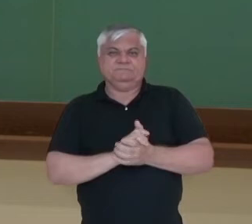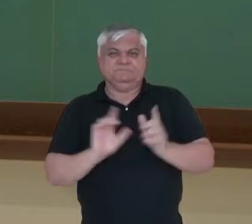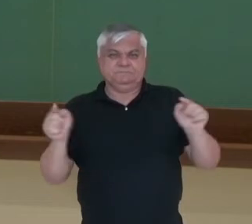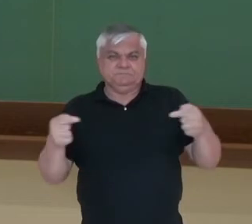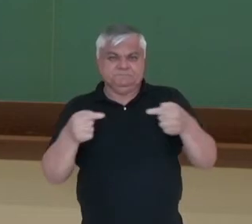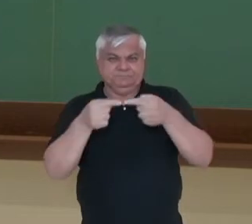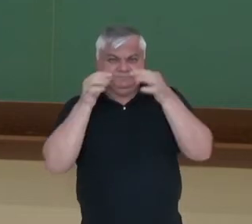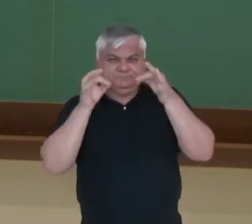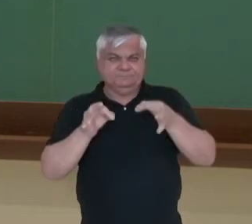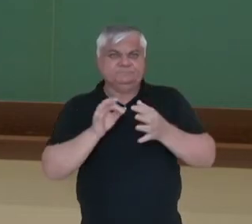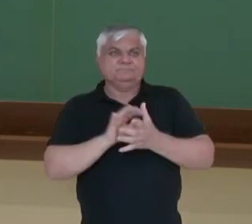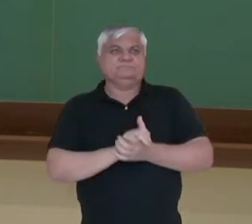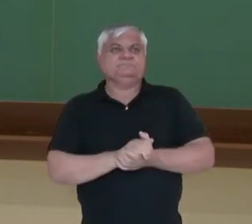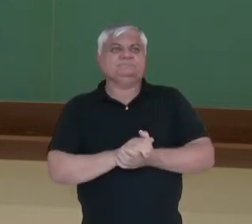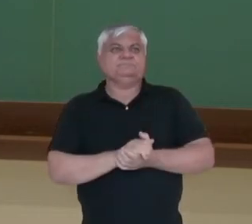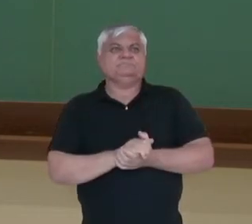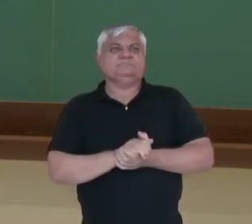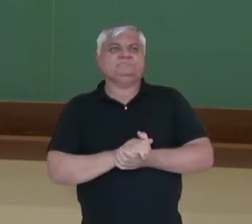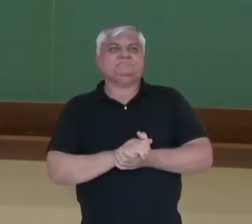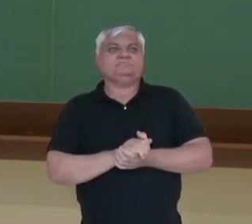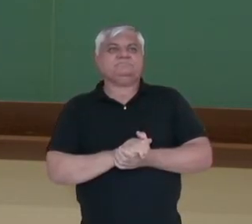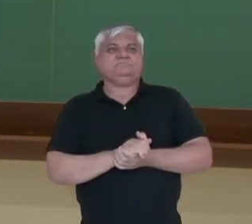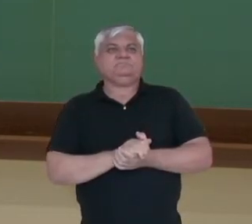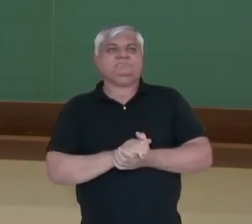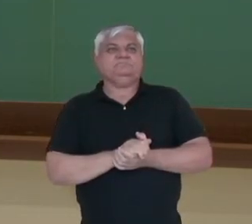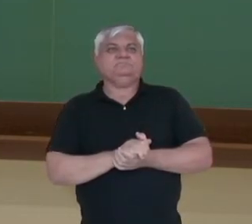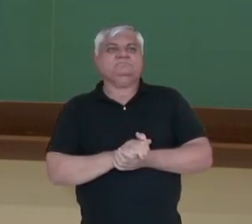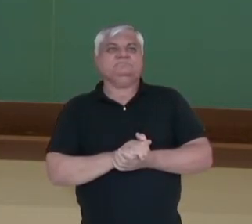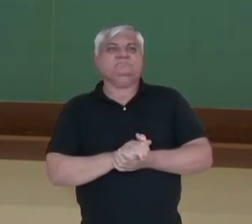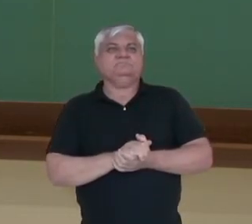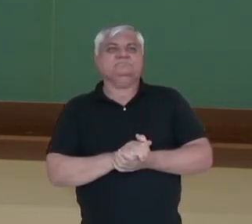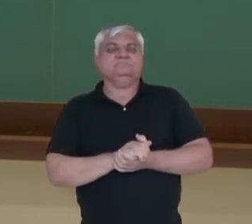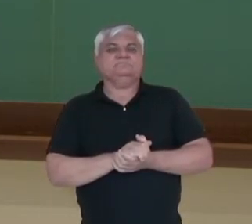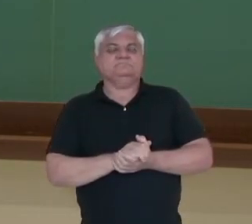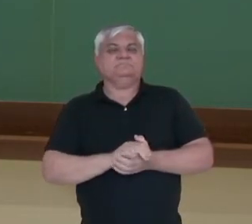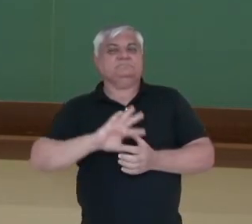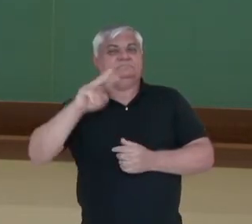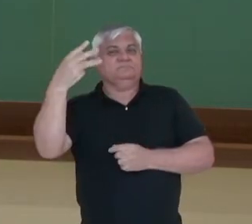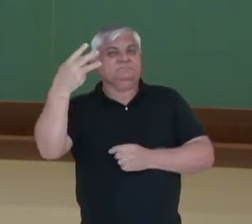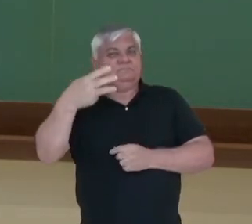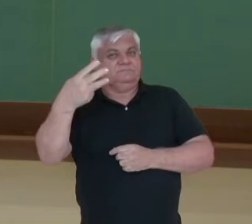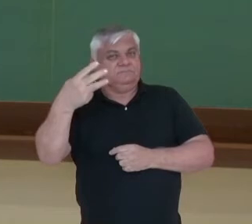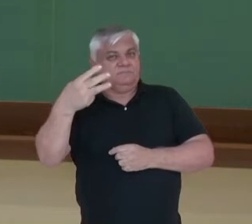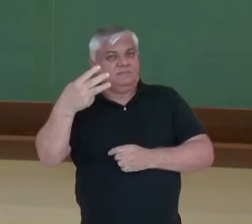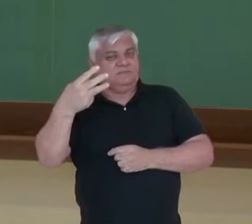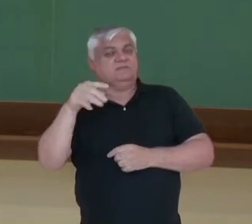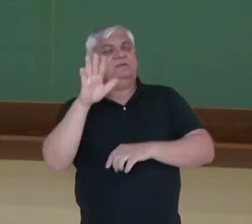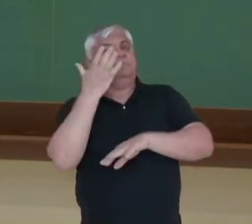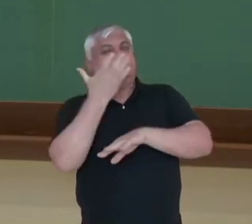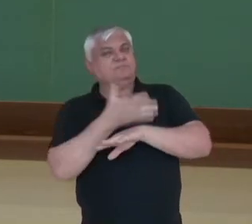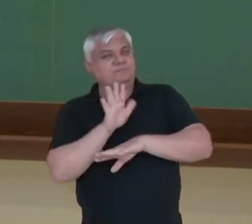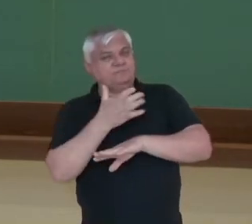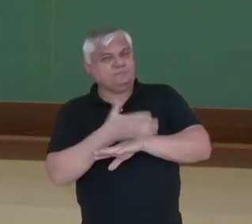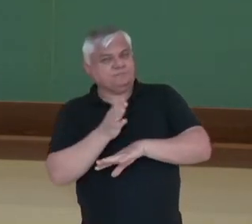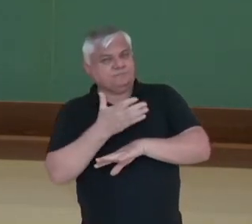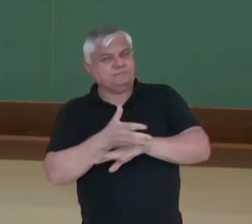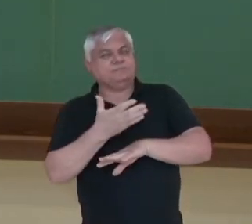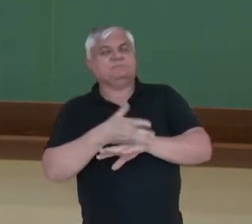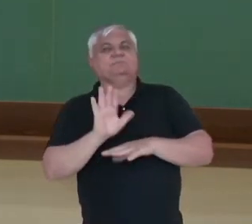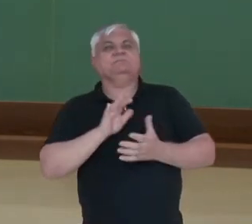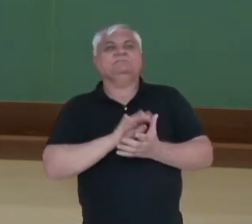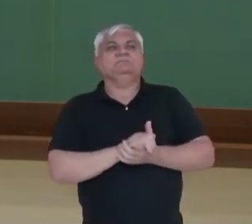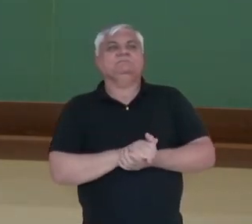ok? Então, olha só, vamos observar agora o Praticando